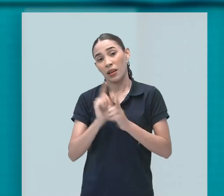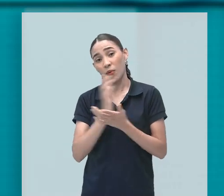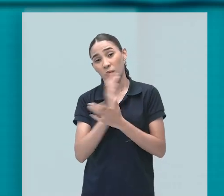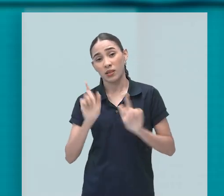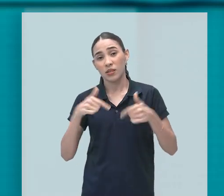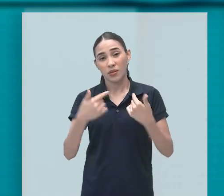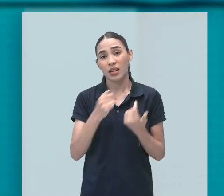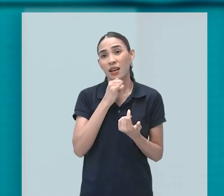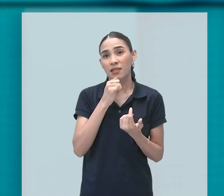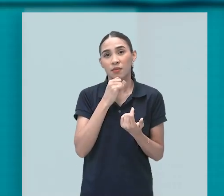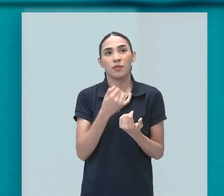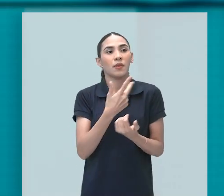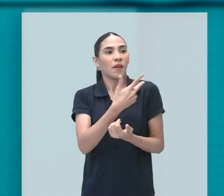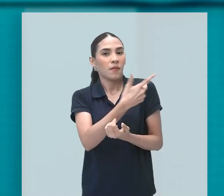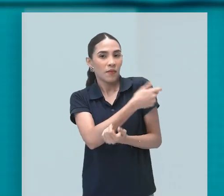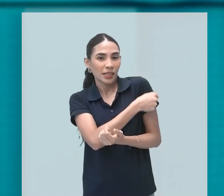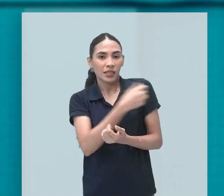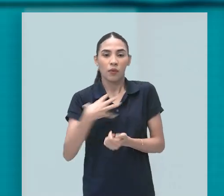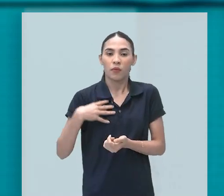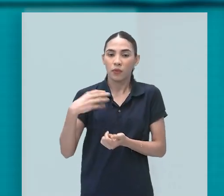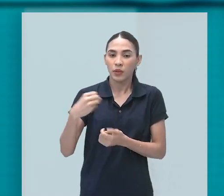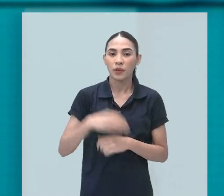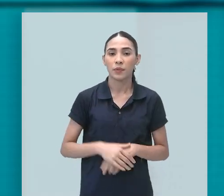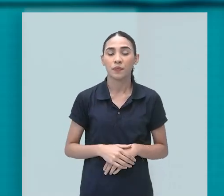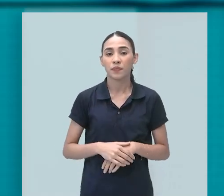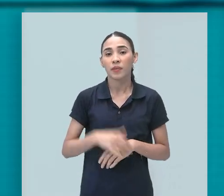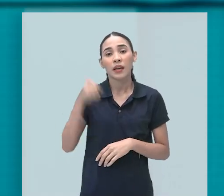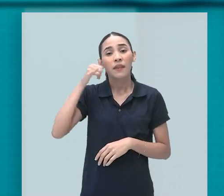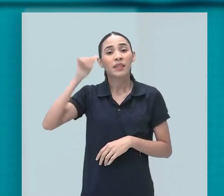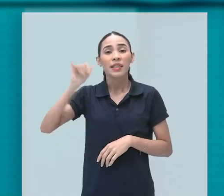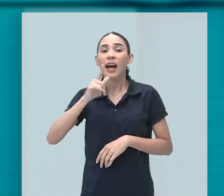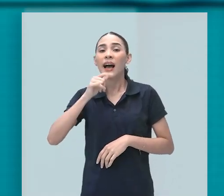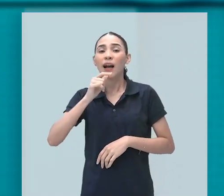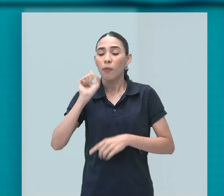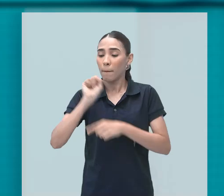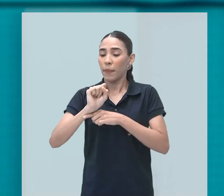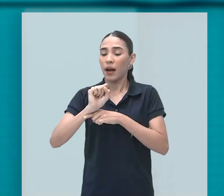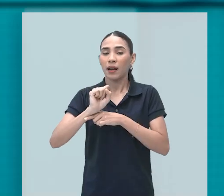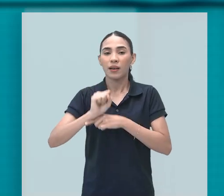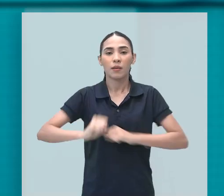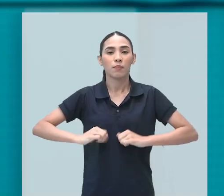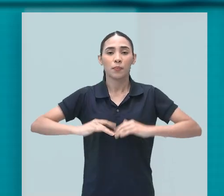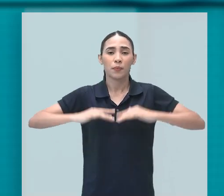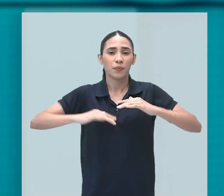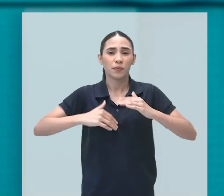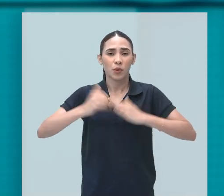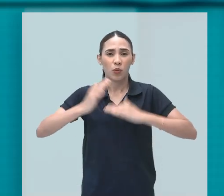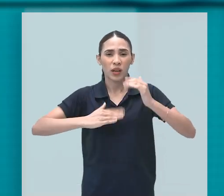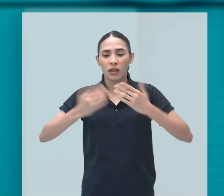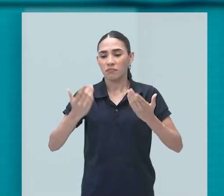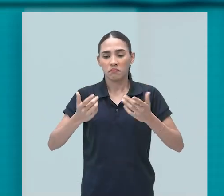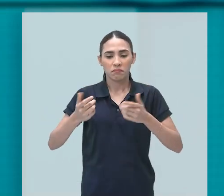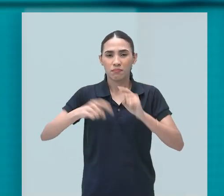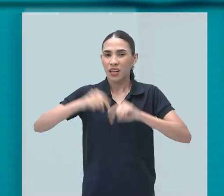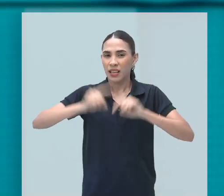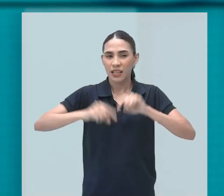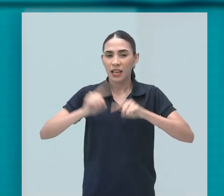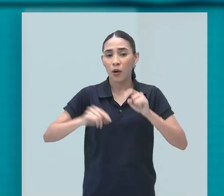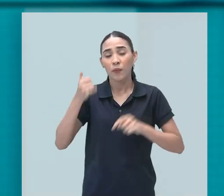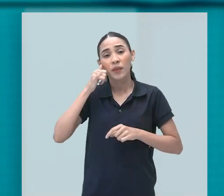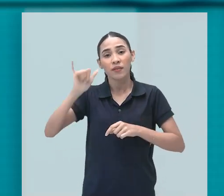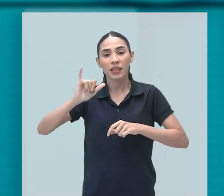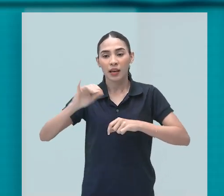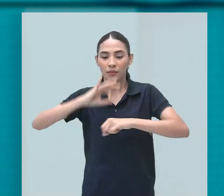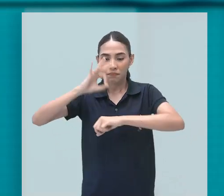ações, como, por exemplo, vacinar o filho, impedir que a água parada fique acumulada ali em algum recipiente para evitar